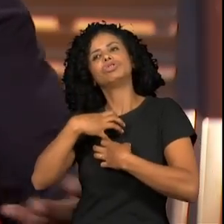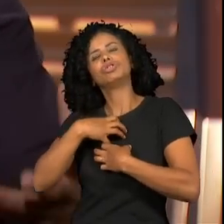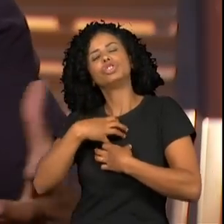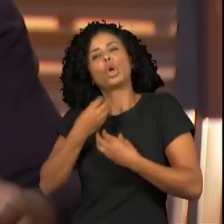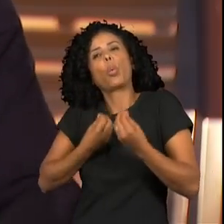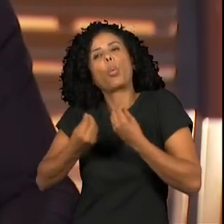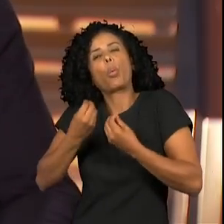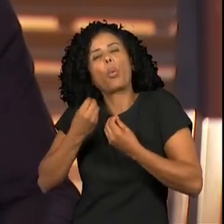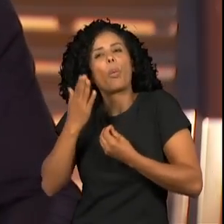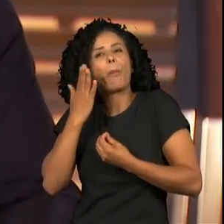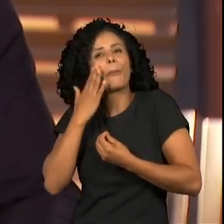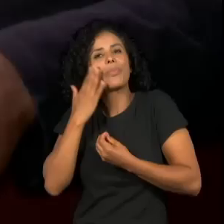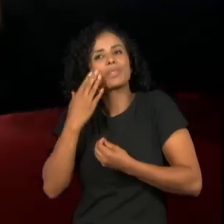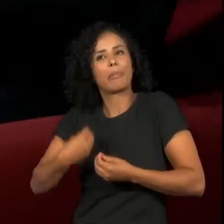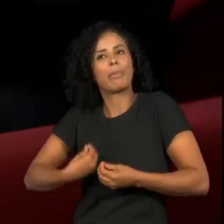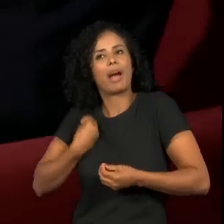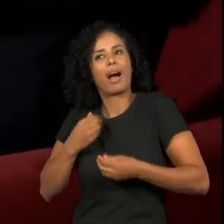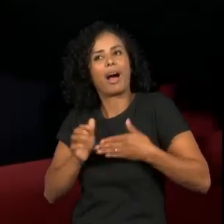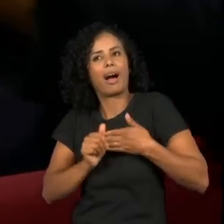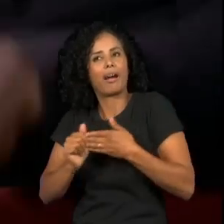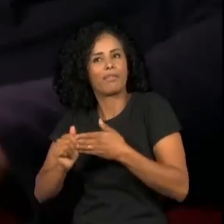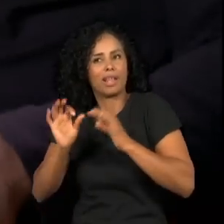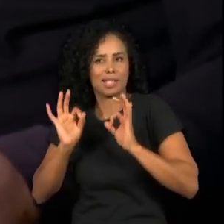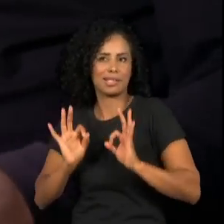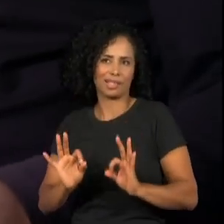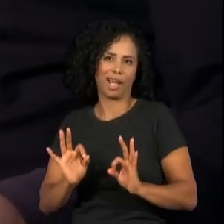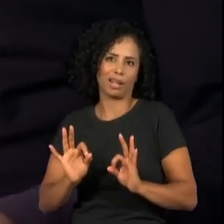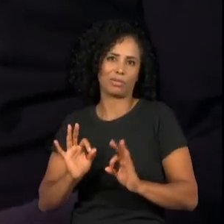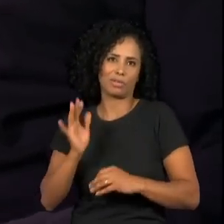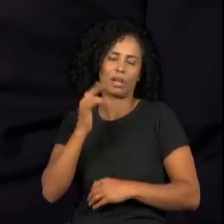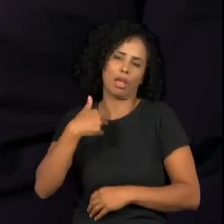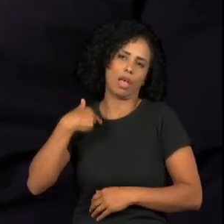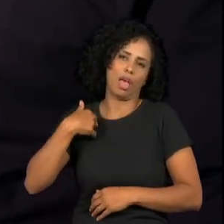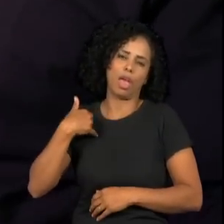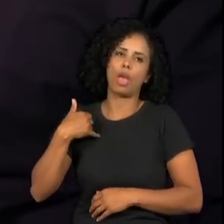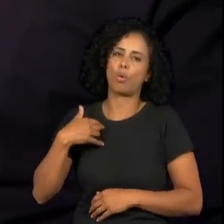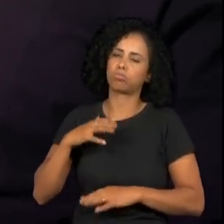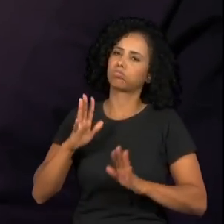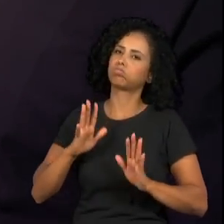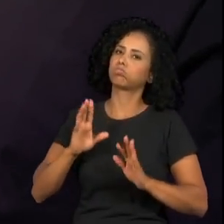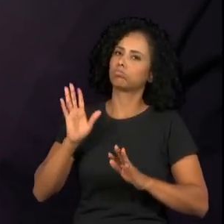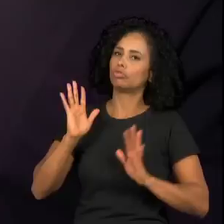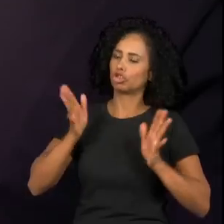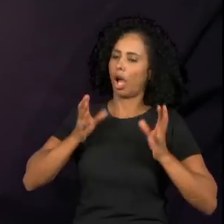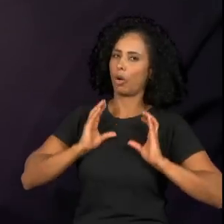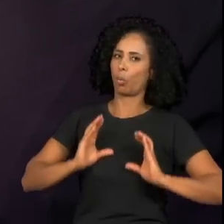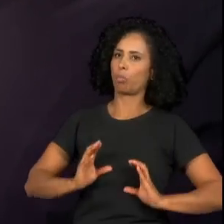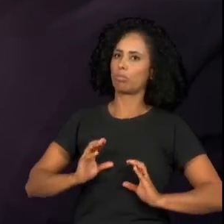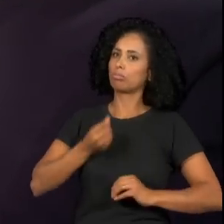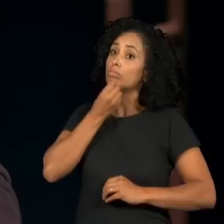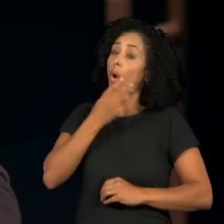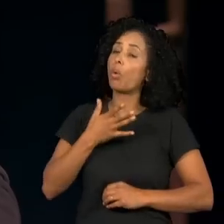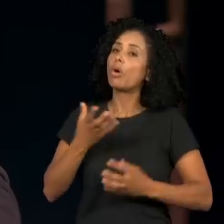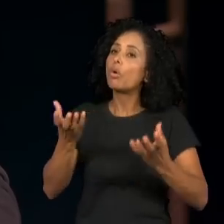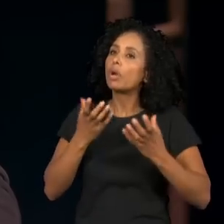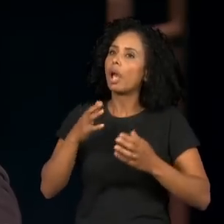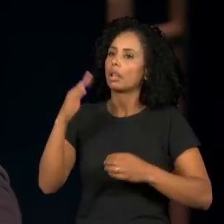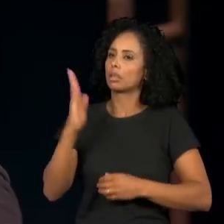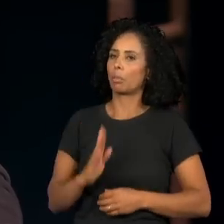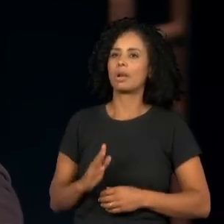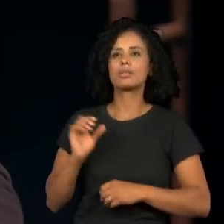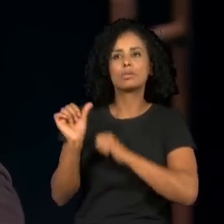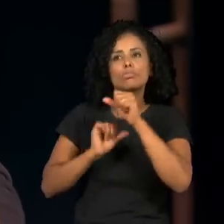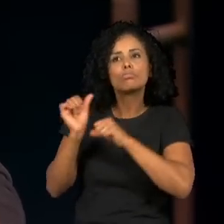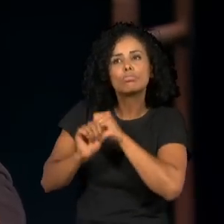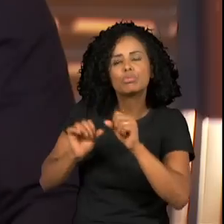saber conduzir. Não mexo nas coisas de ninguém, sou uma pessoa honesta. Né? E quero que o Brasil tenha uma mudança. Não dá vontade de votar nele?